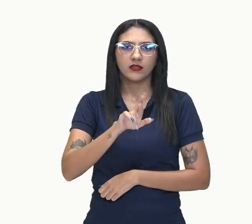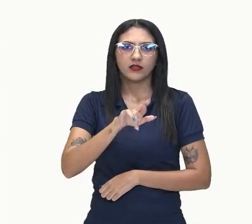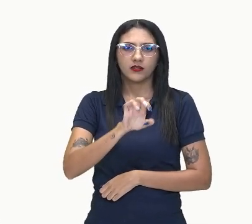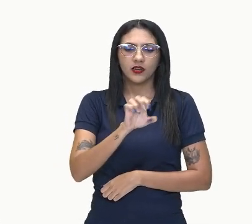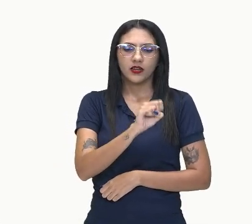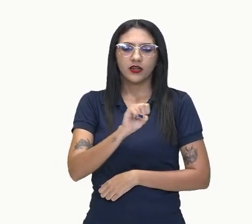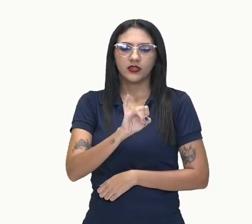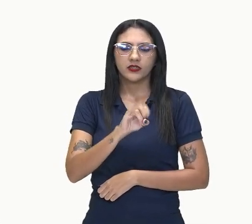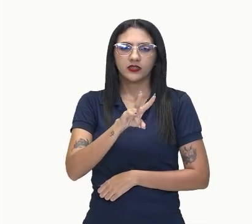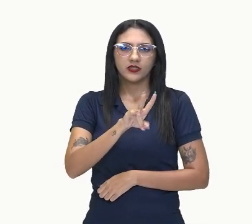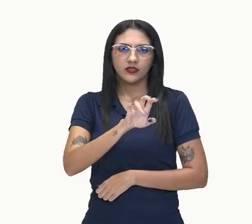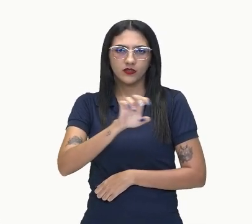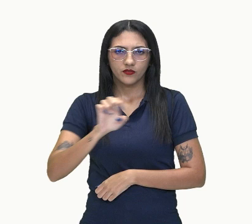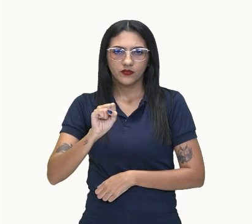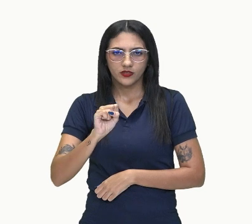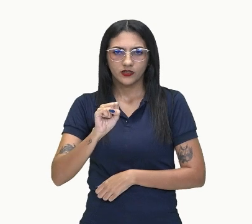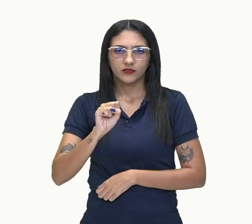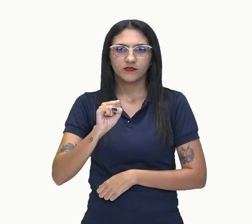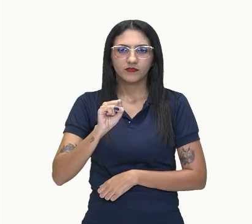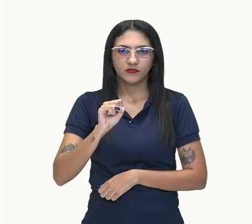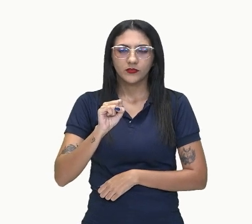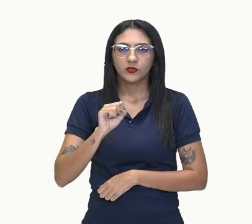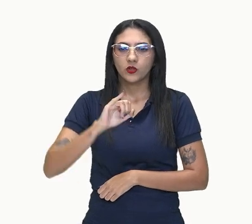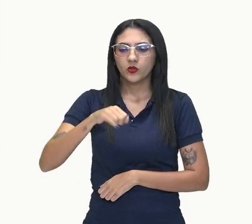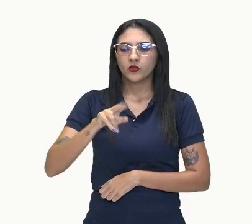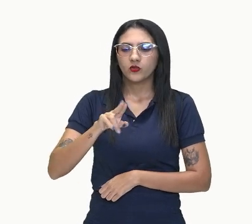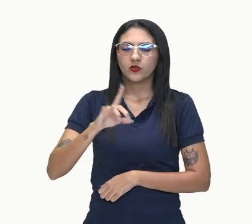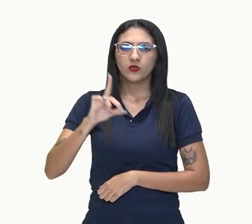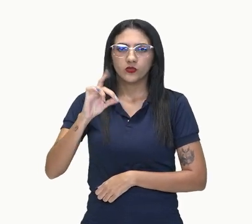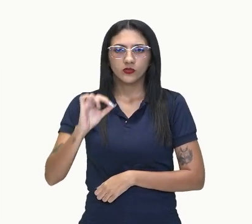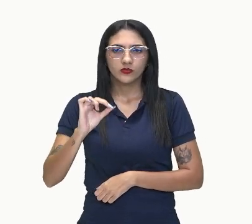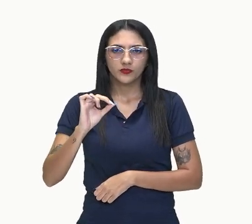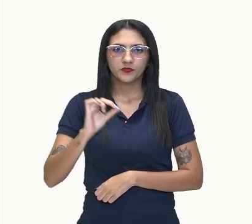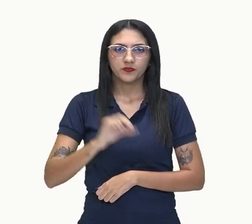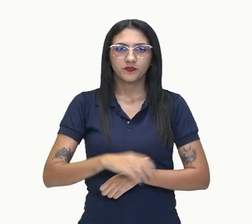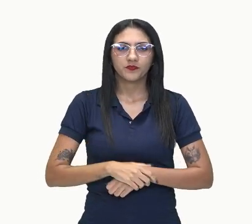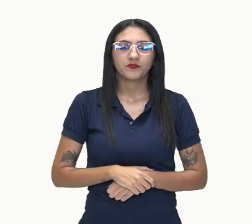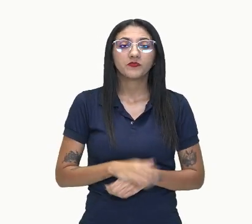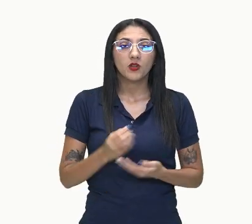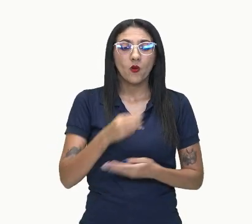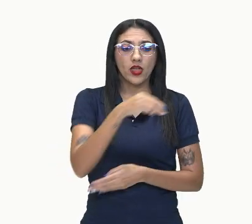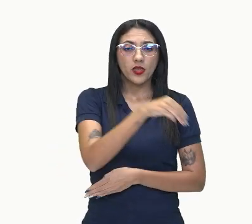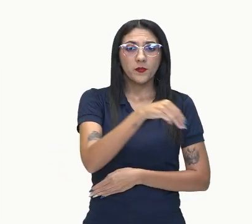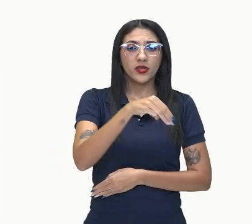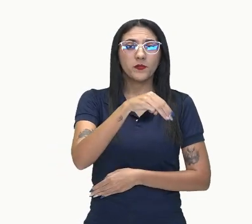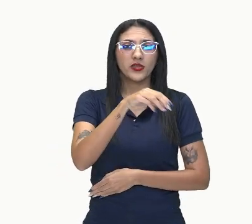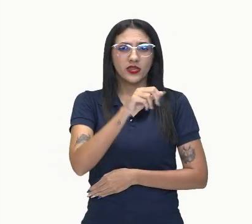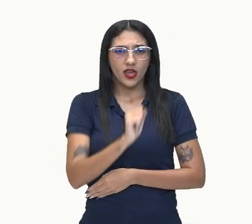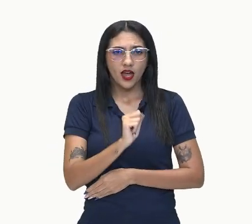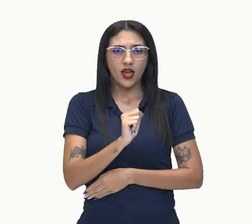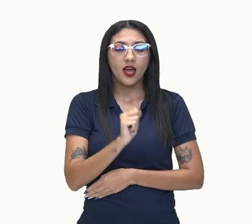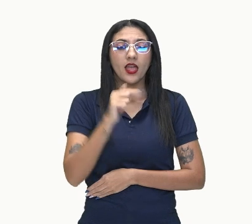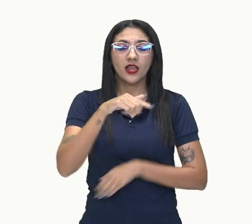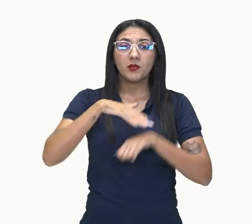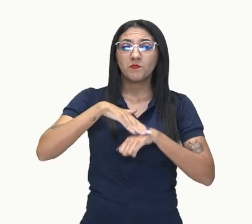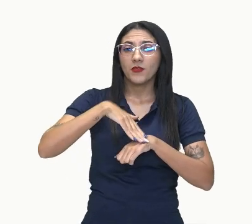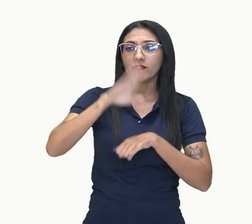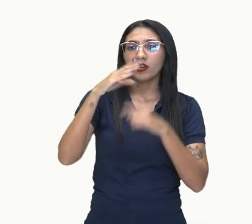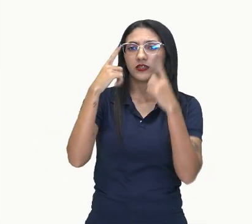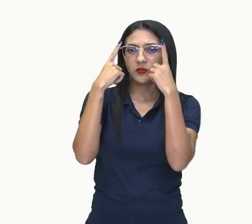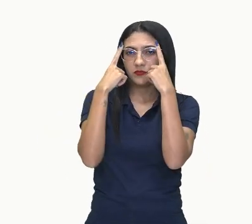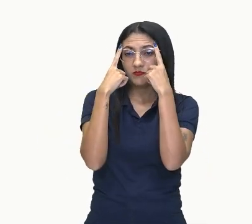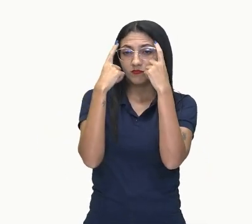more aggressive than Judo. O MMA é mais